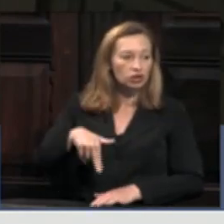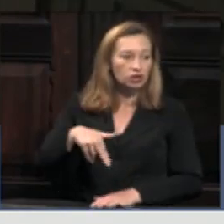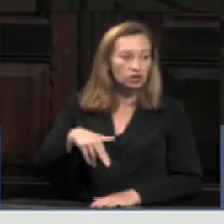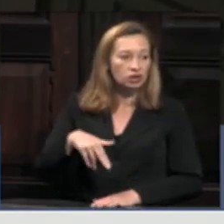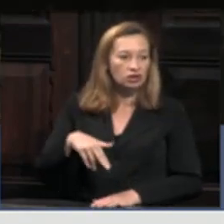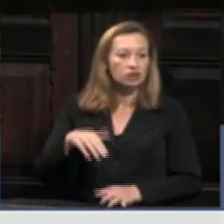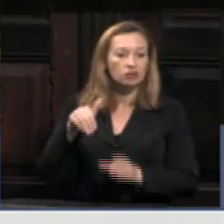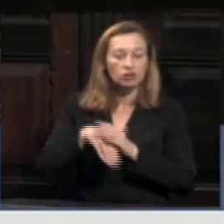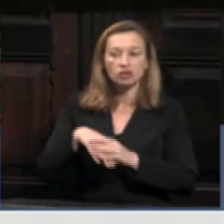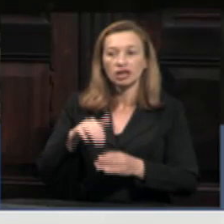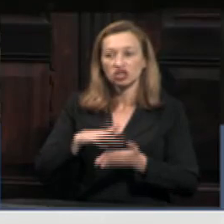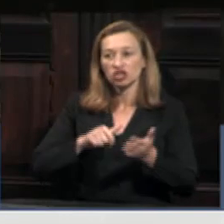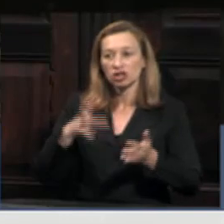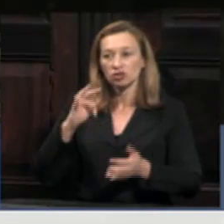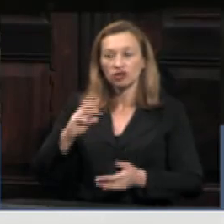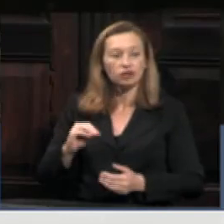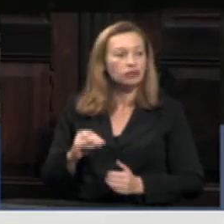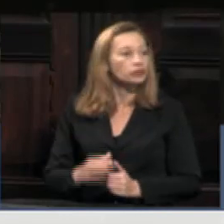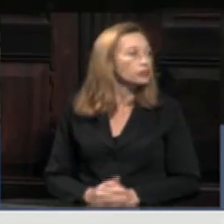derrubada do veto.